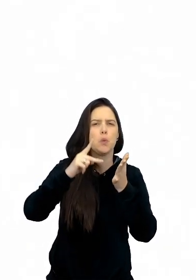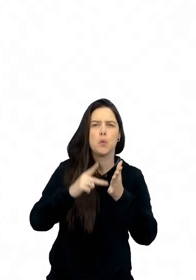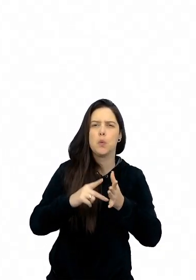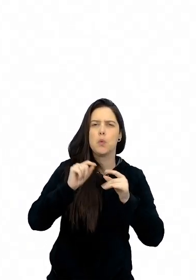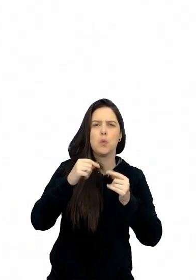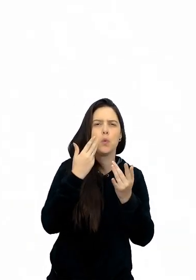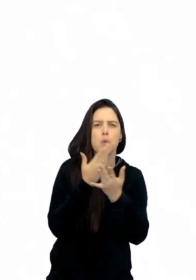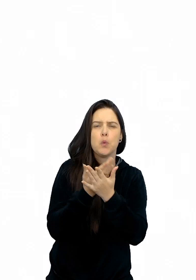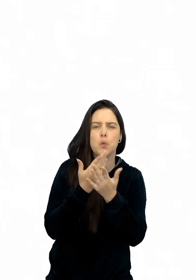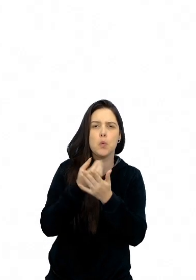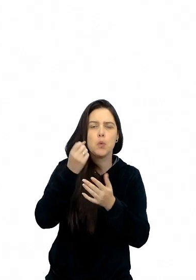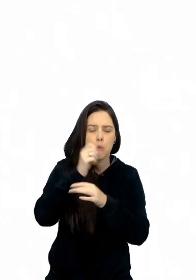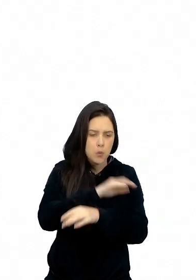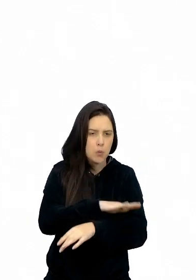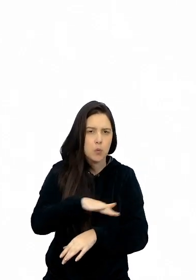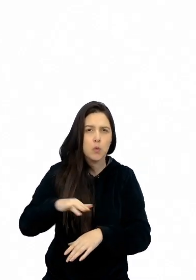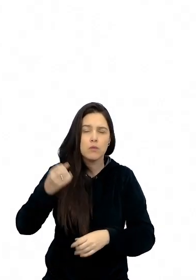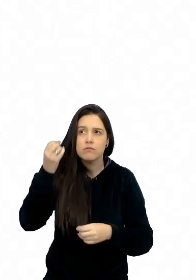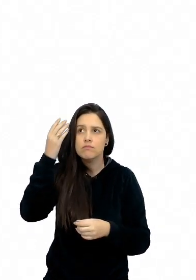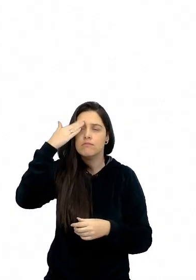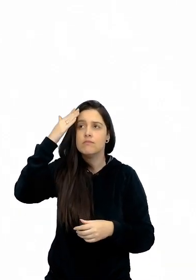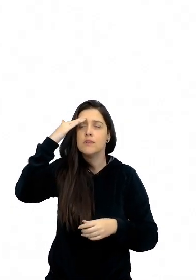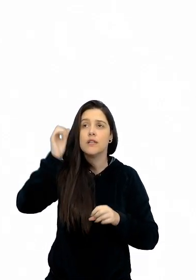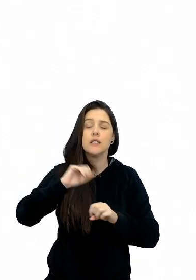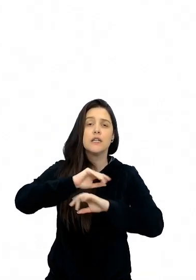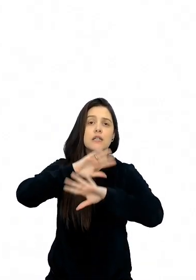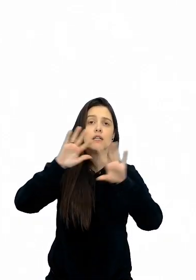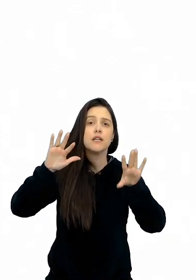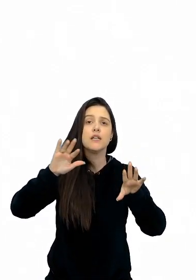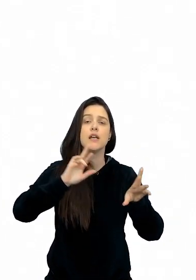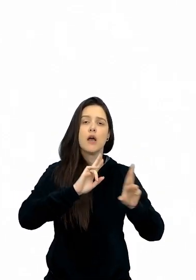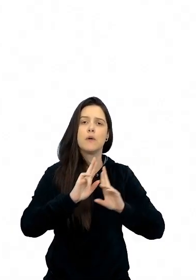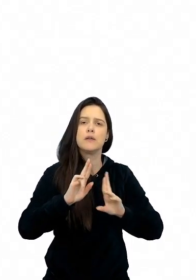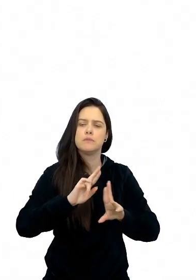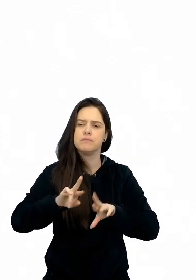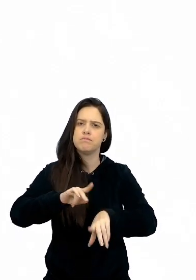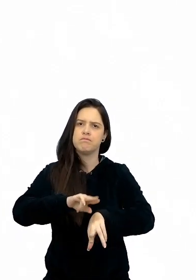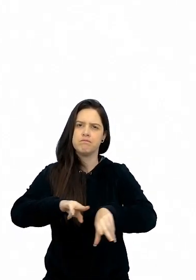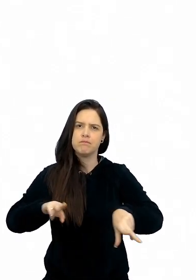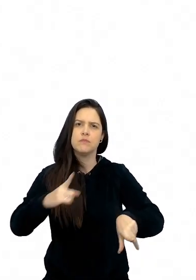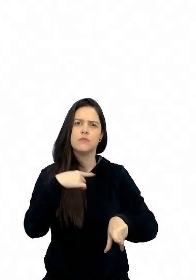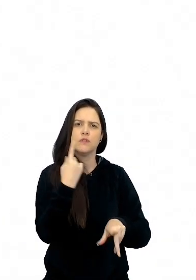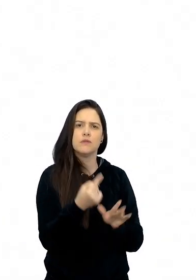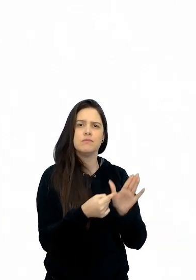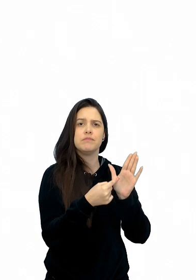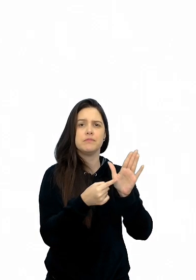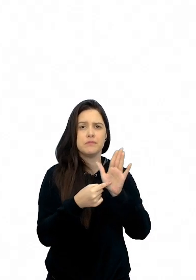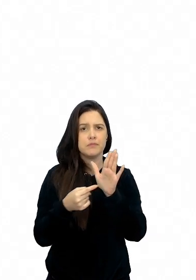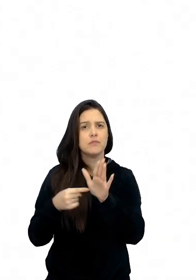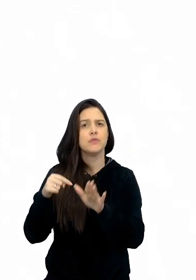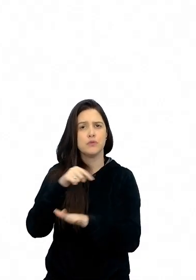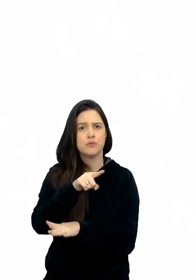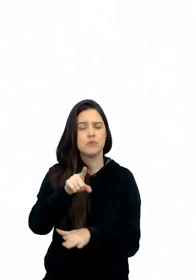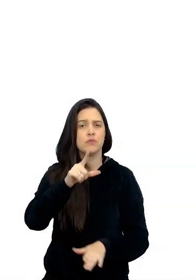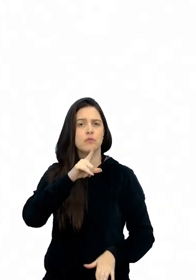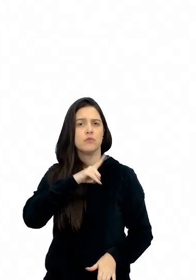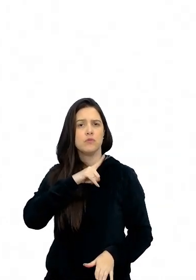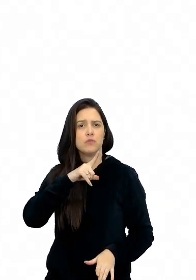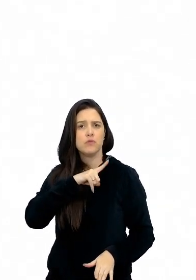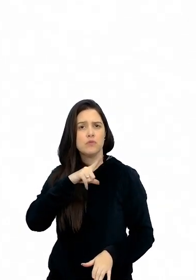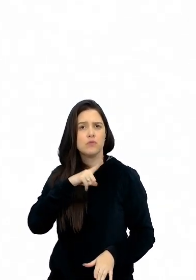estudante compreenda, né, e aquele aspecto dos erros que nós comentamos com vocês, eu penso